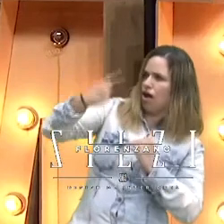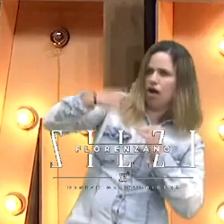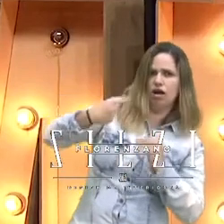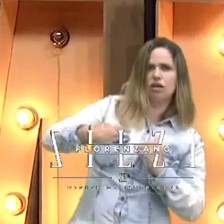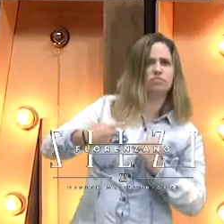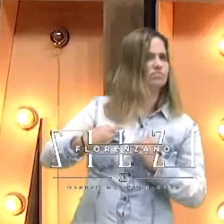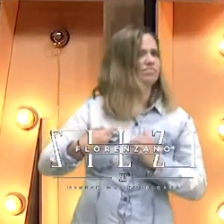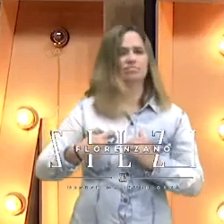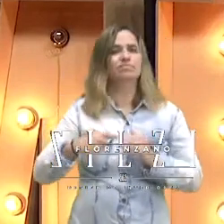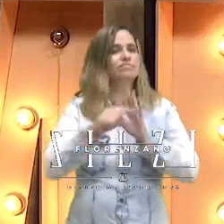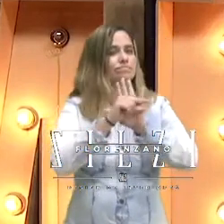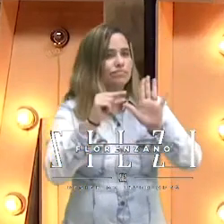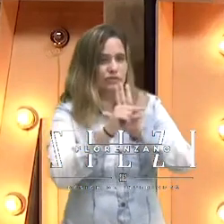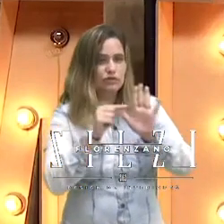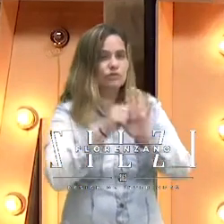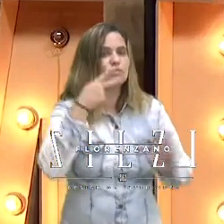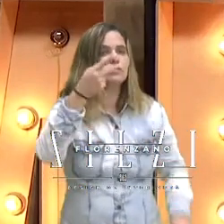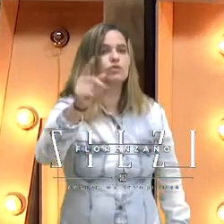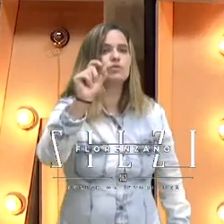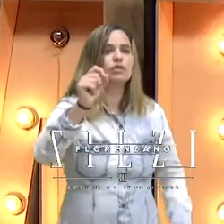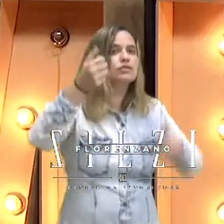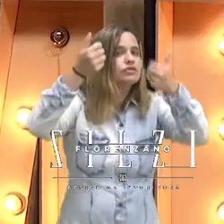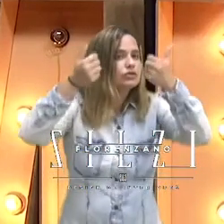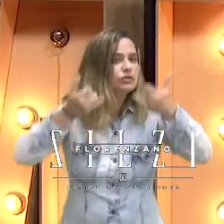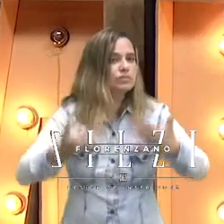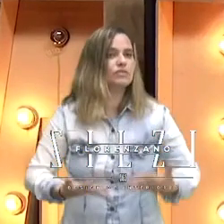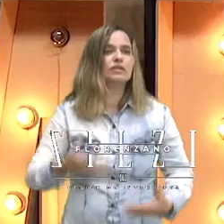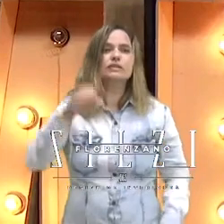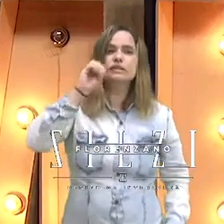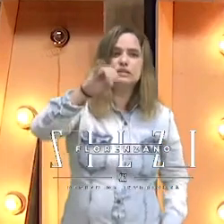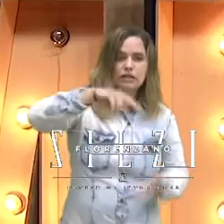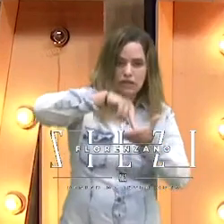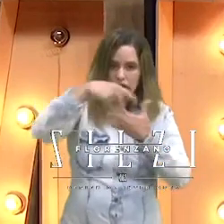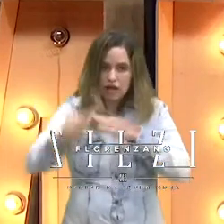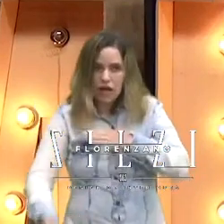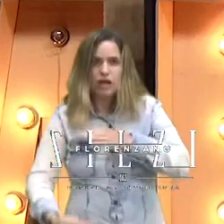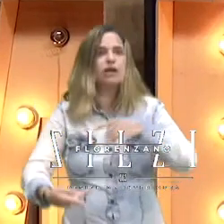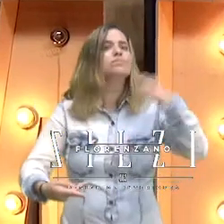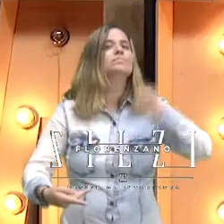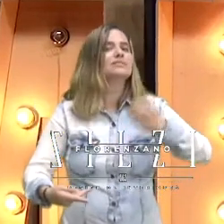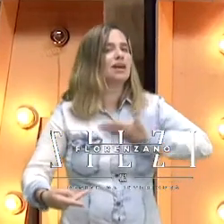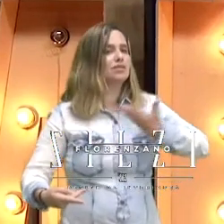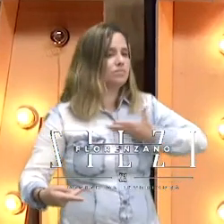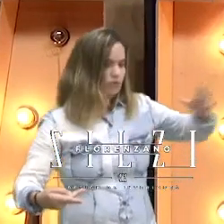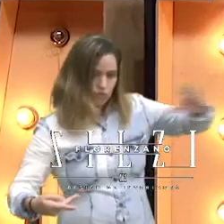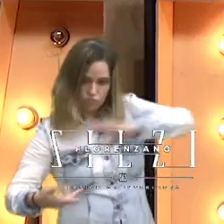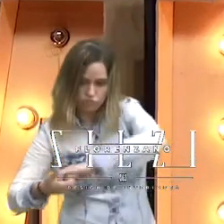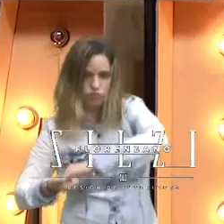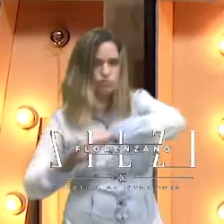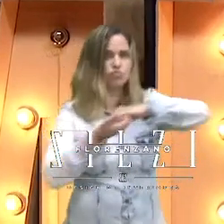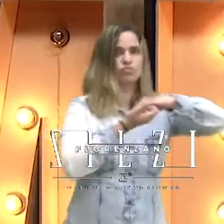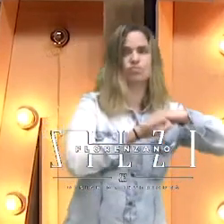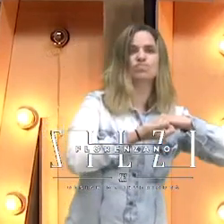que, quando a gente cai, levanta a gente. Não é que não vai dizer que não teve erro. Não é que não vai dizer assim: ó, você errou,